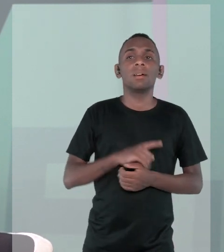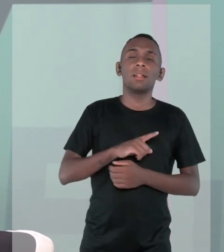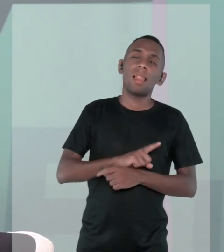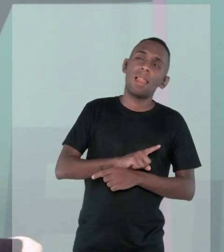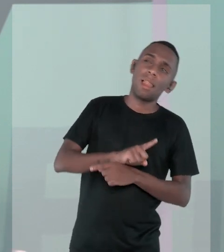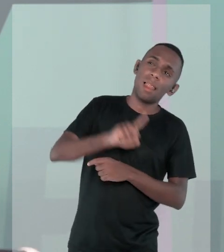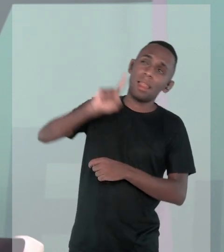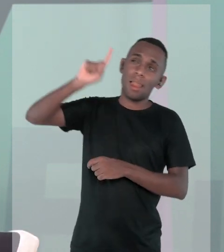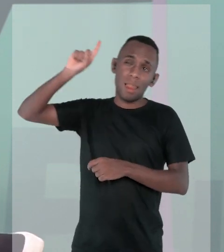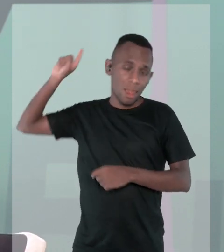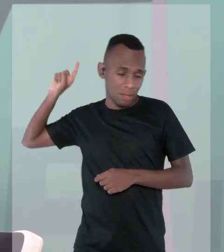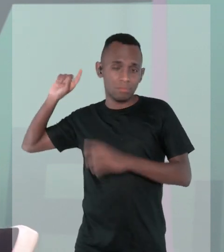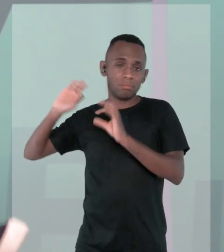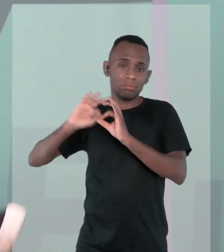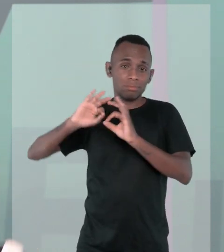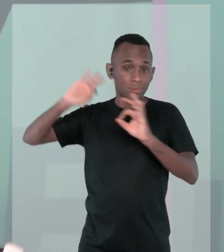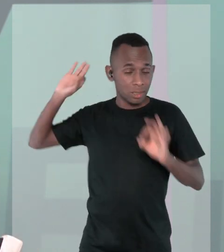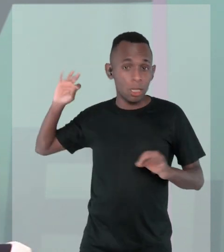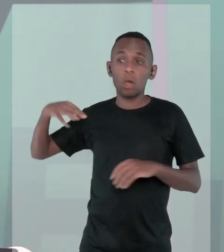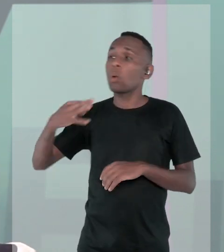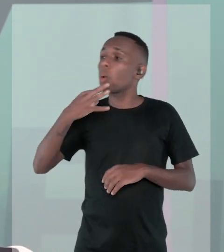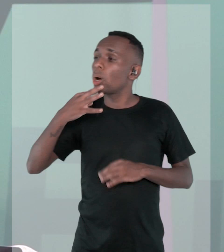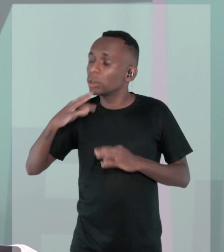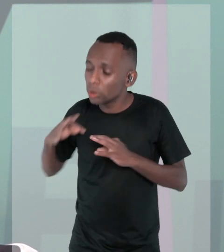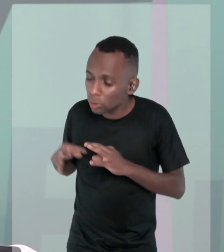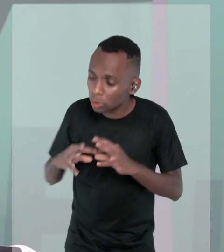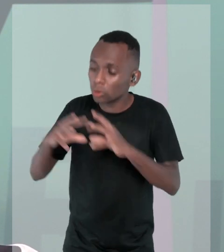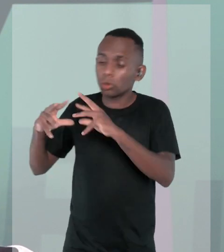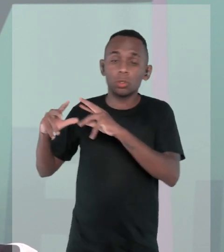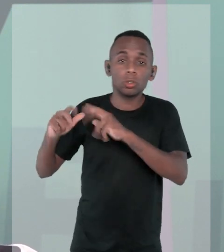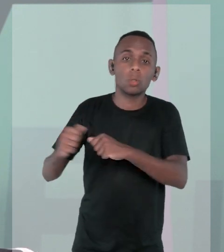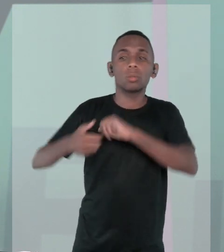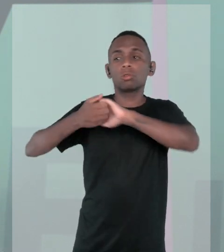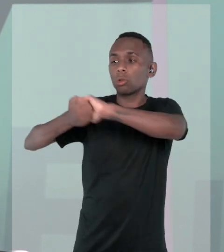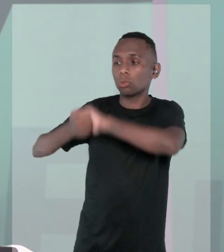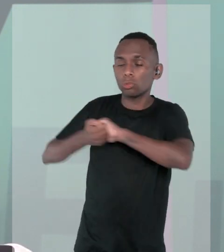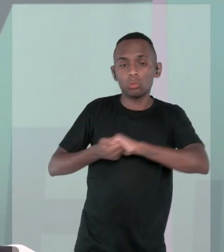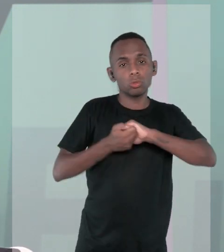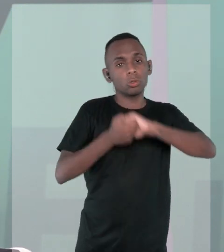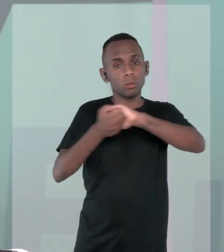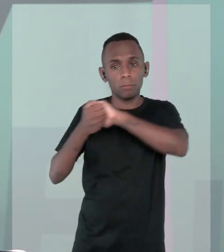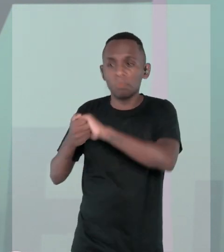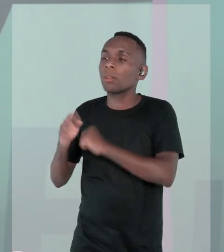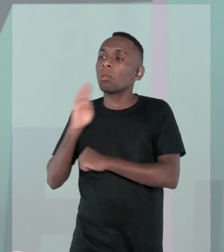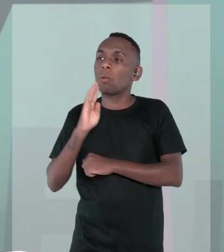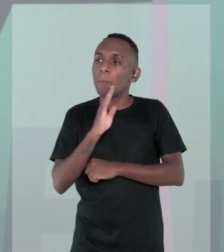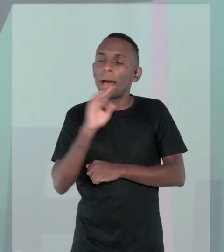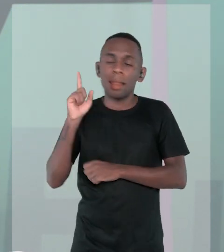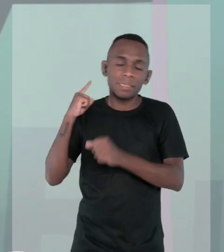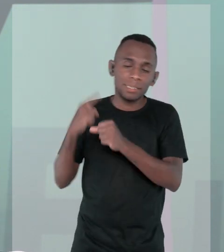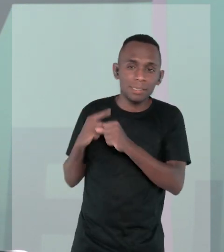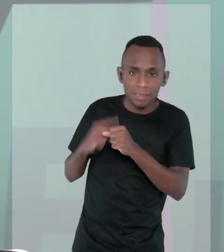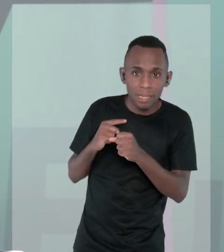Catas Altas da Noruega, quando ele conhece todo mundo e cumprimenta todo mundo nos botequins de Catas